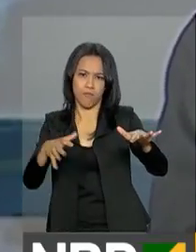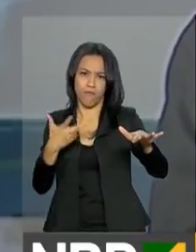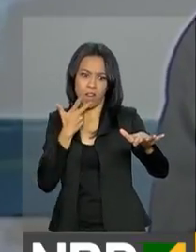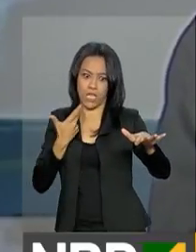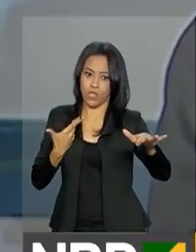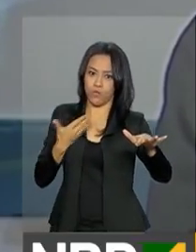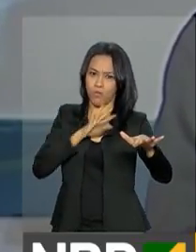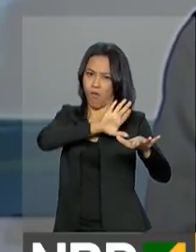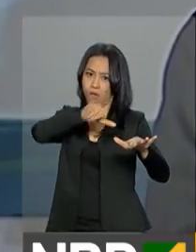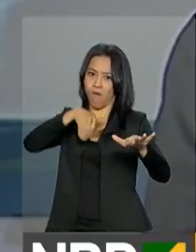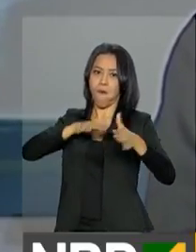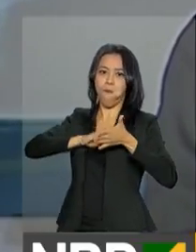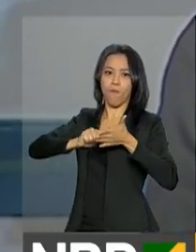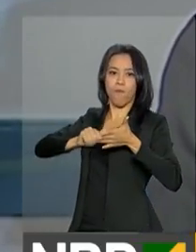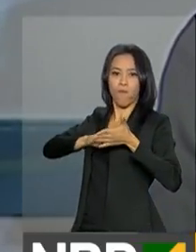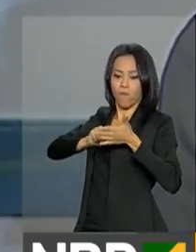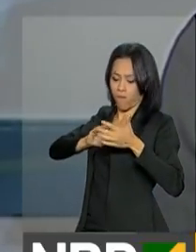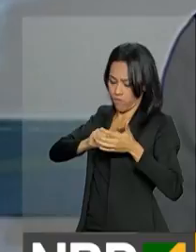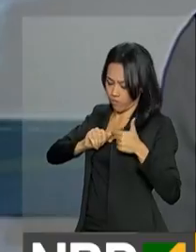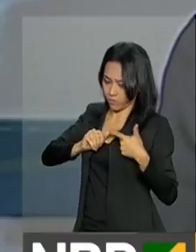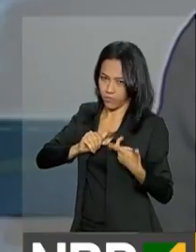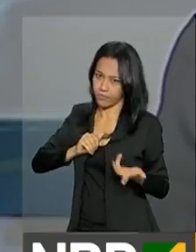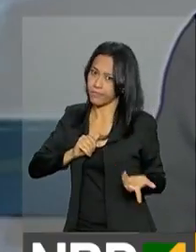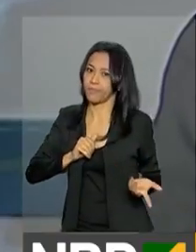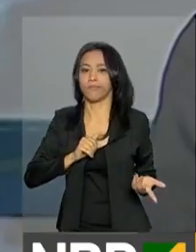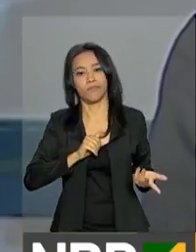Então, este momento, né,